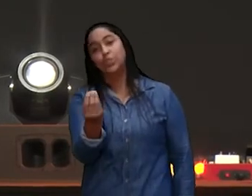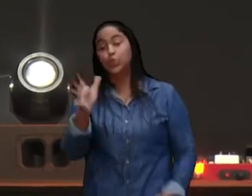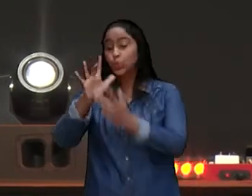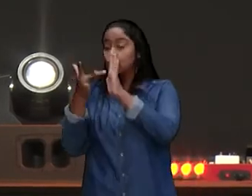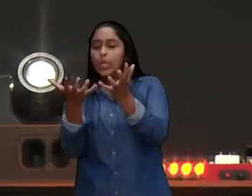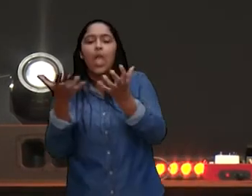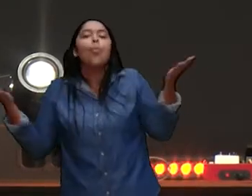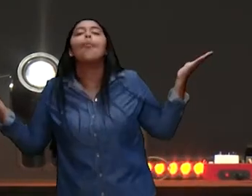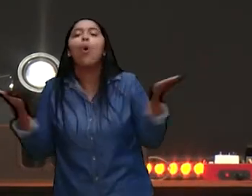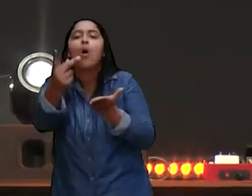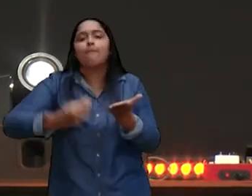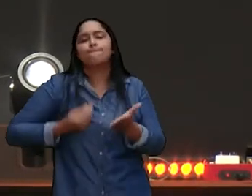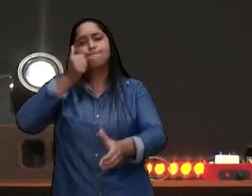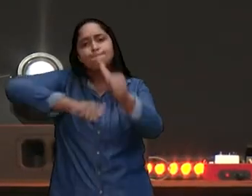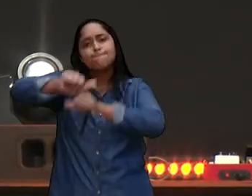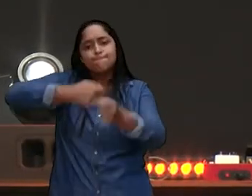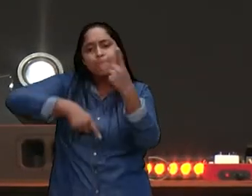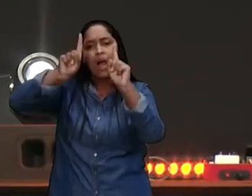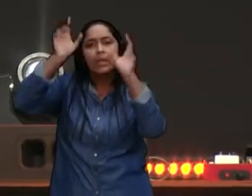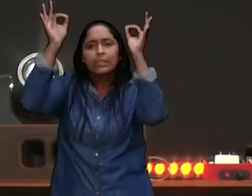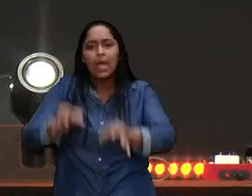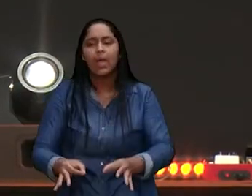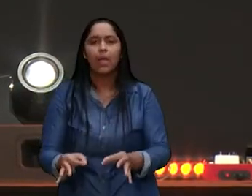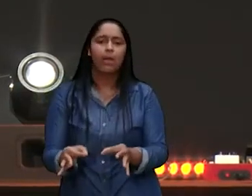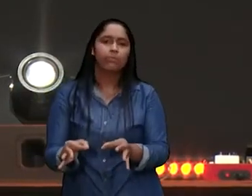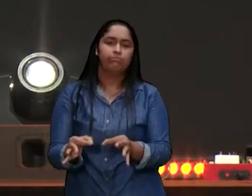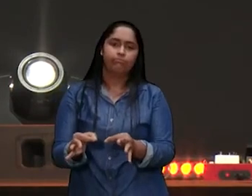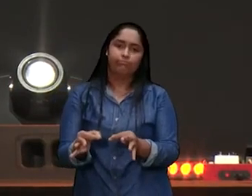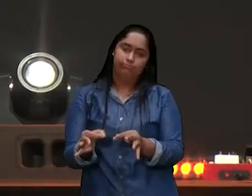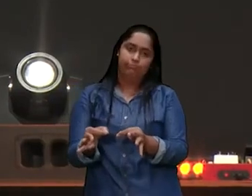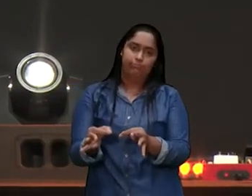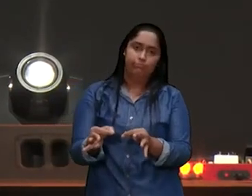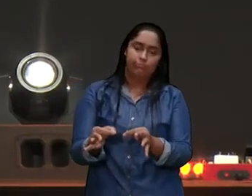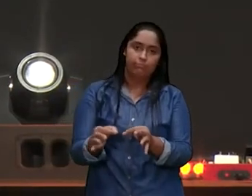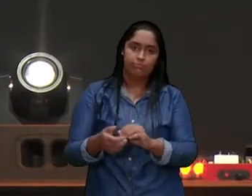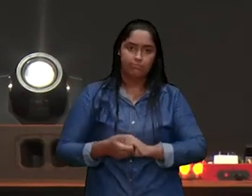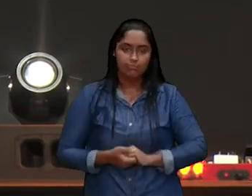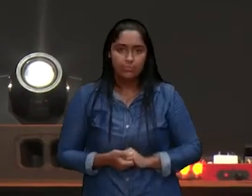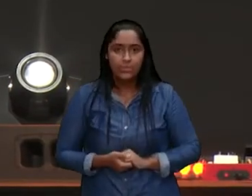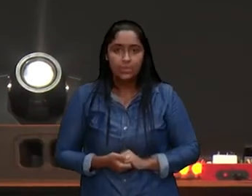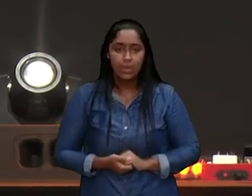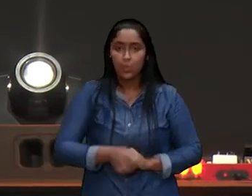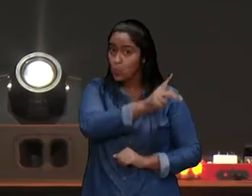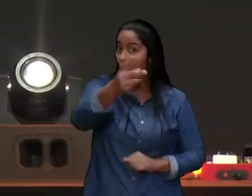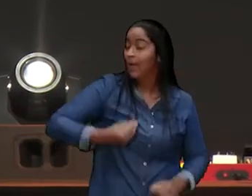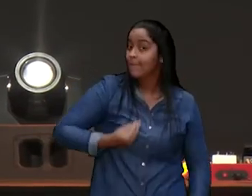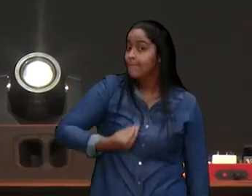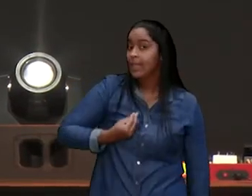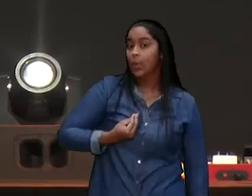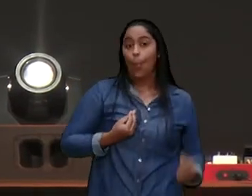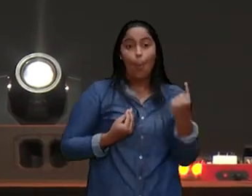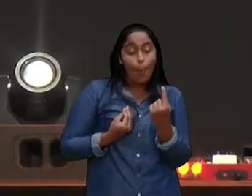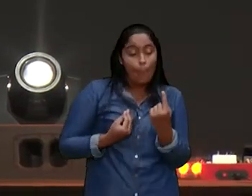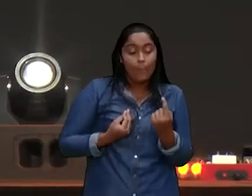hoje aqui é mais mais uma coisa que o nosso aqui é que não adianta Deus em direito a uma área da sua vida sem